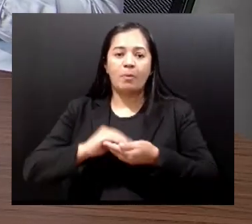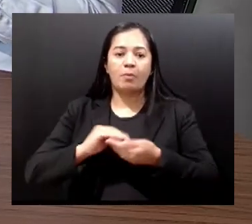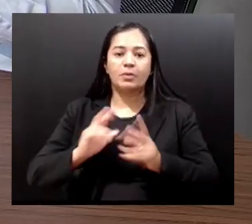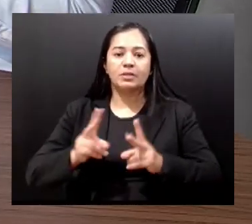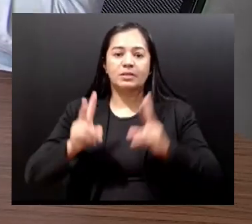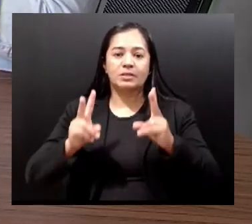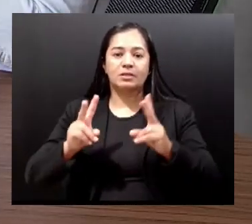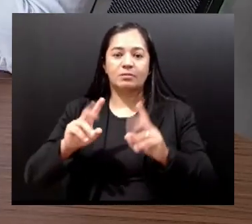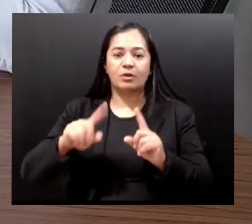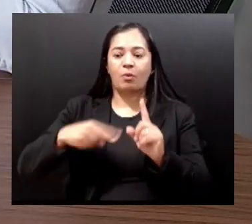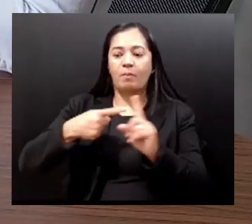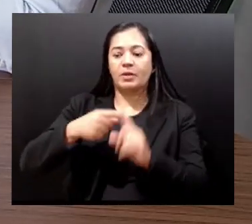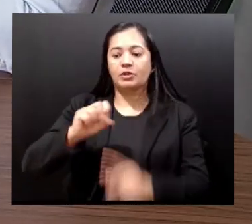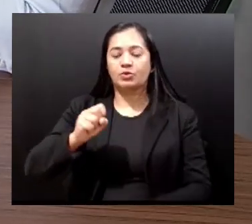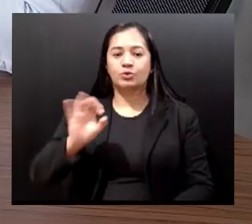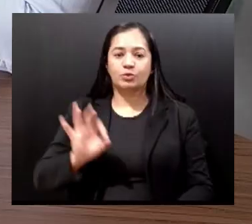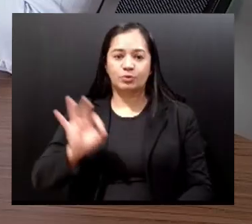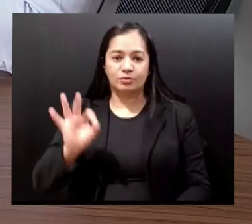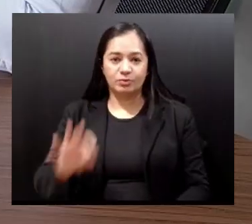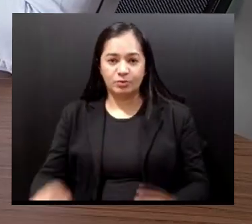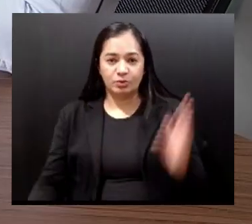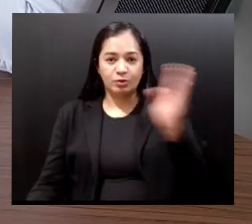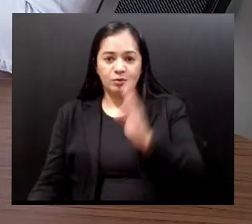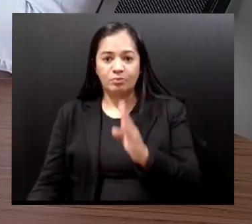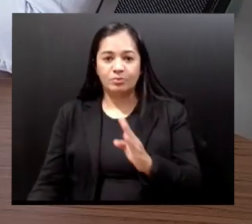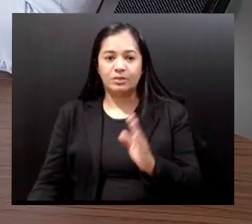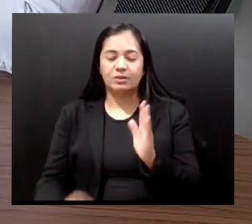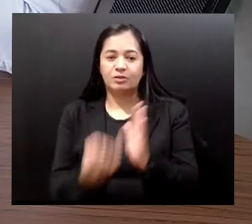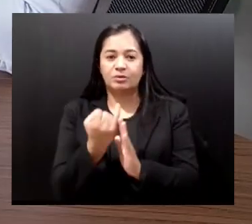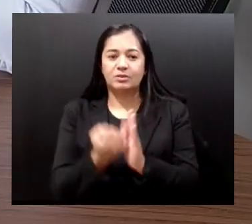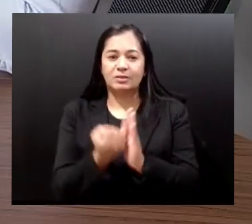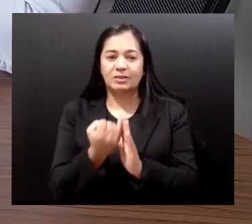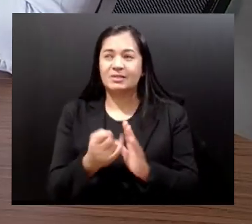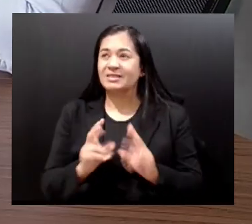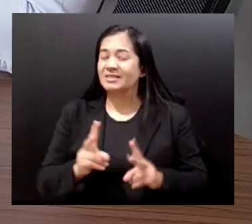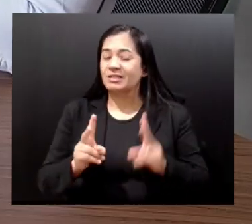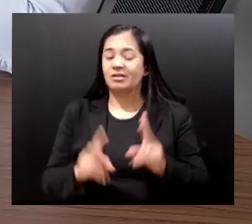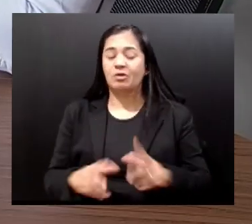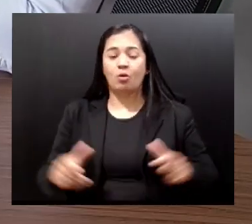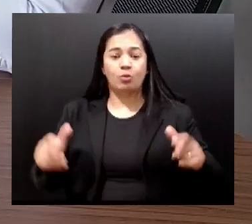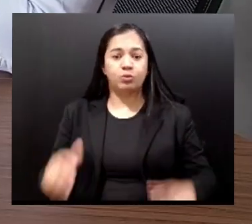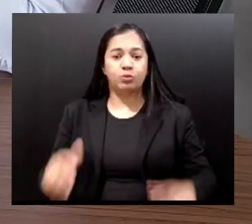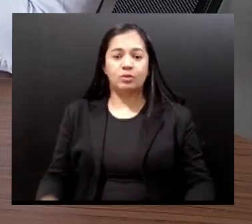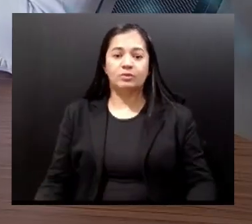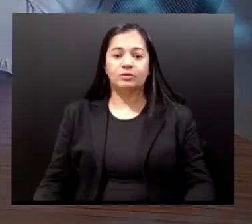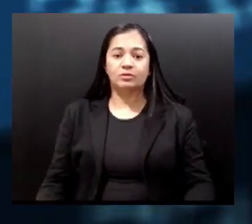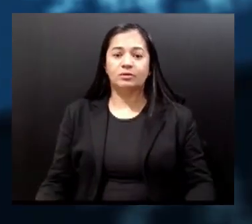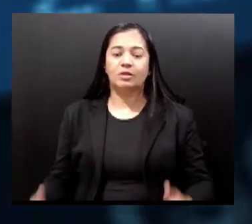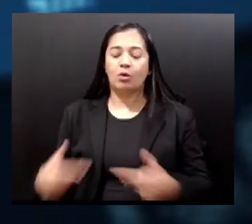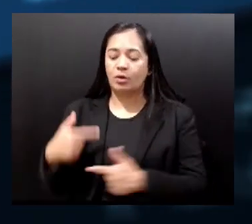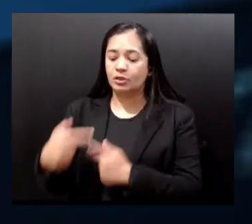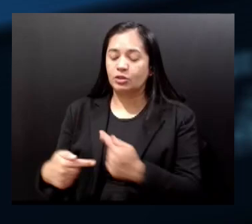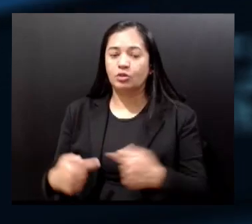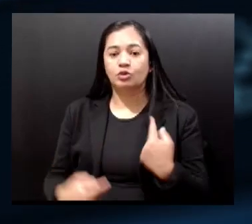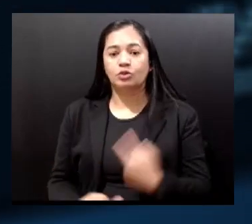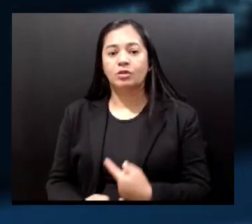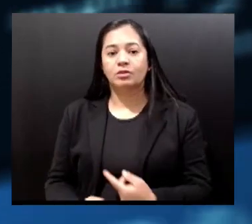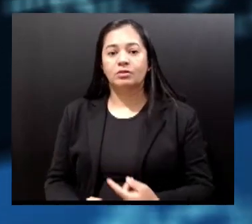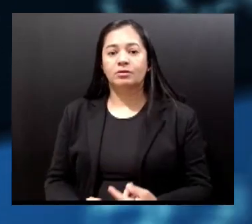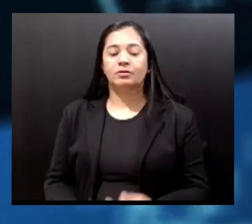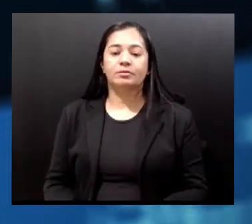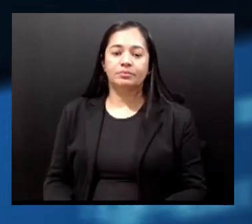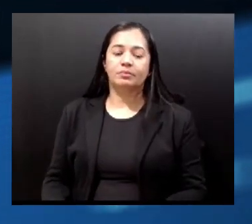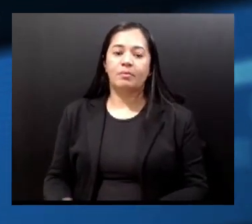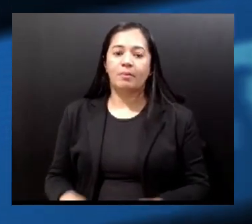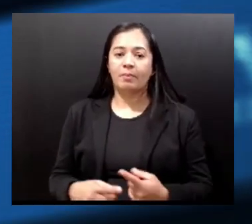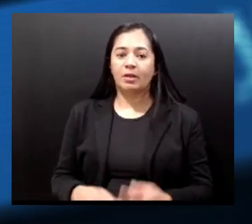Brasil, historicamente, a inflação sempre foi muito alta. Essa nossa geração, e talvez uma antes, que vê uma inflação muito baixa. Mas historicamente, a inflação no Brasil